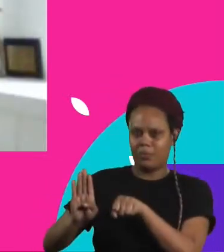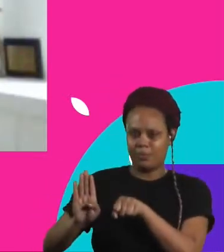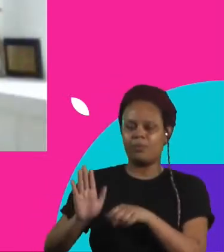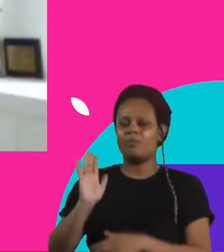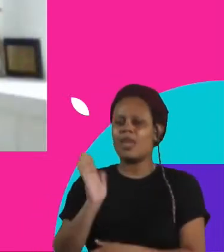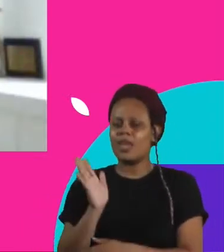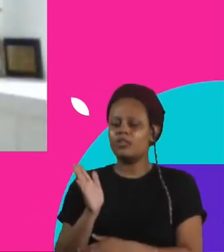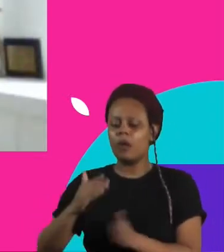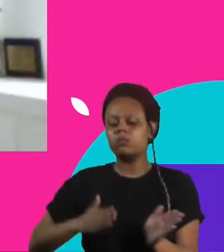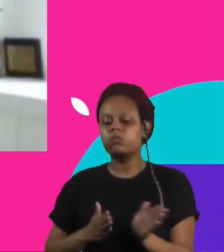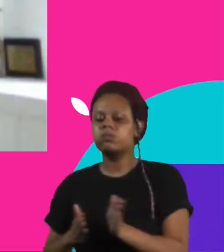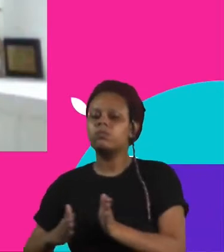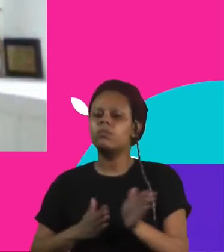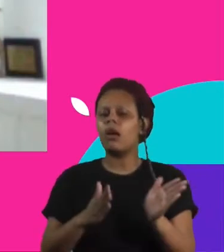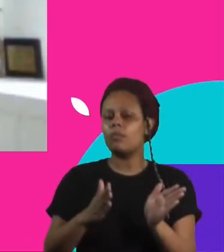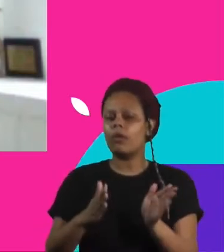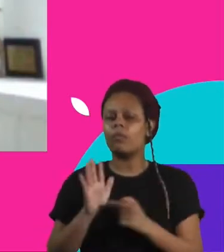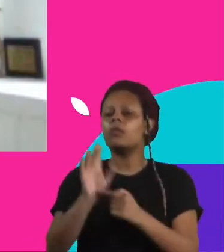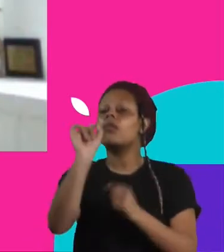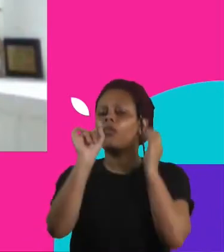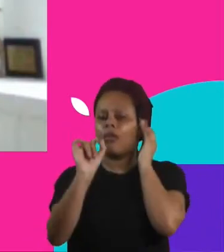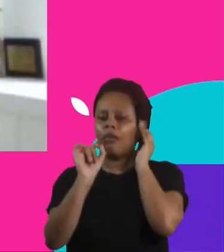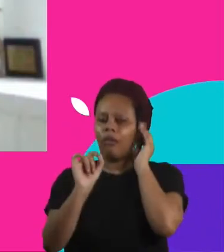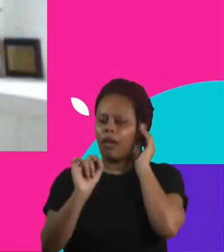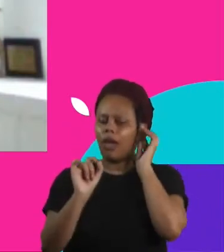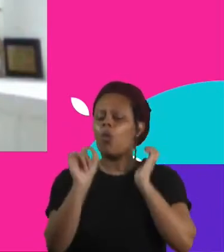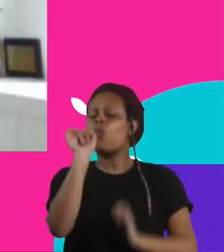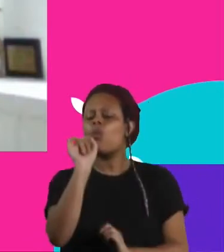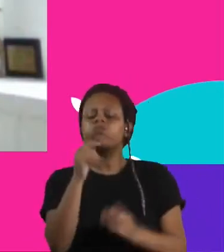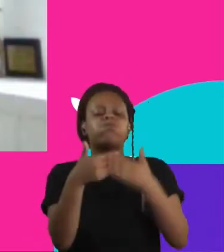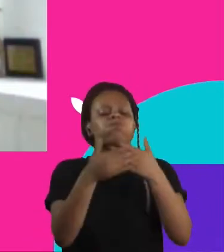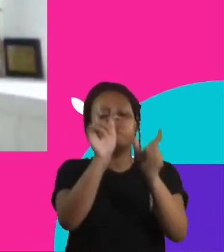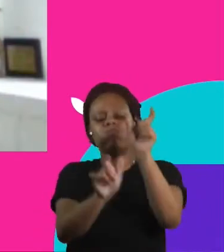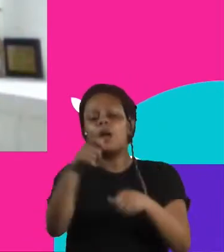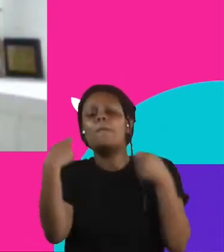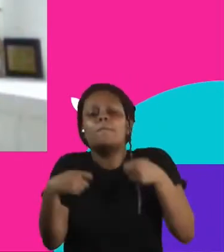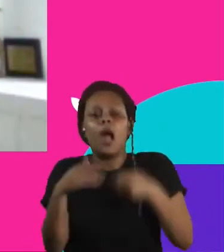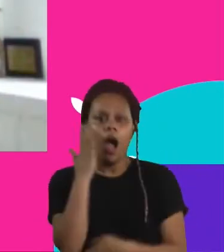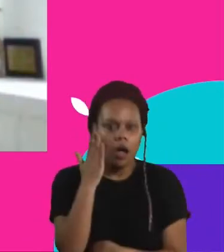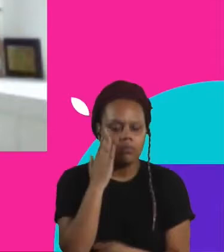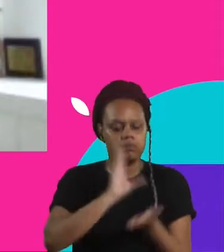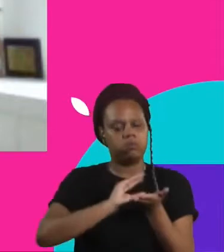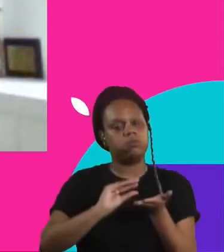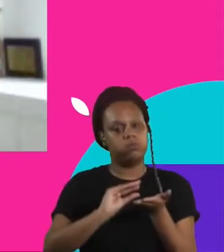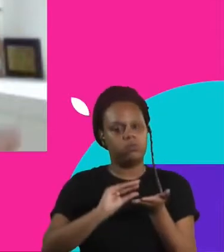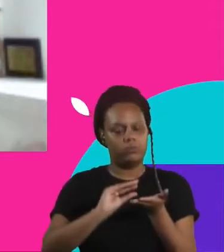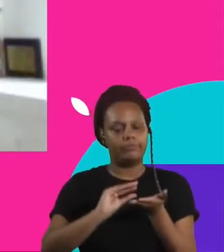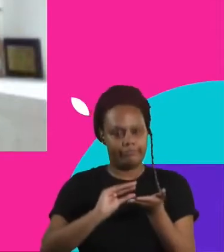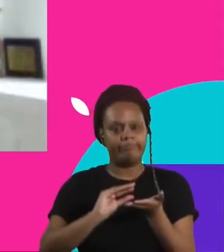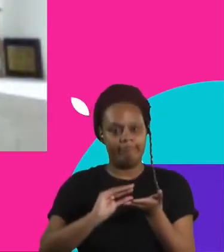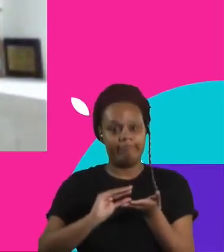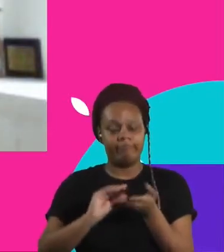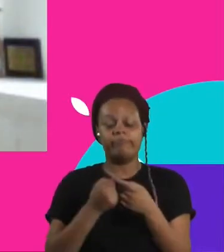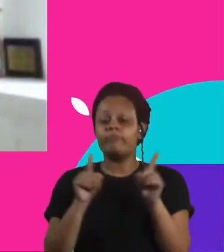está endereçando, que é o que uma pessoa precisa, qualquer pessoa precisa saber sobre dados. Mas nós